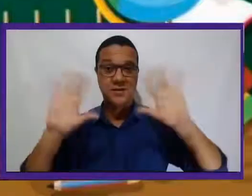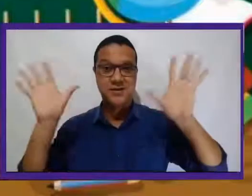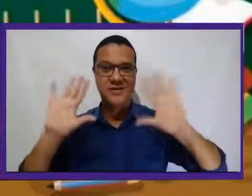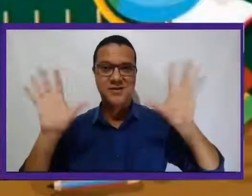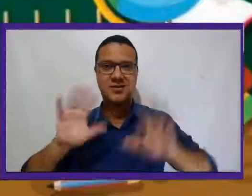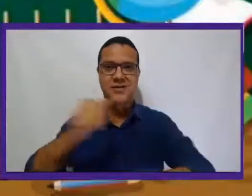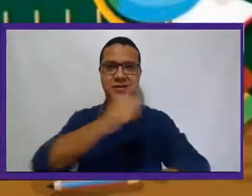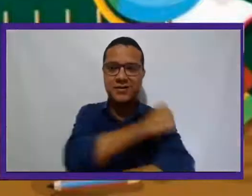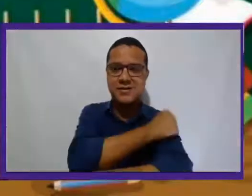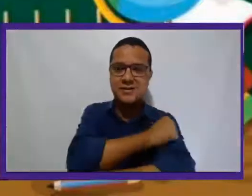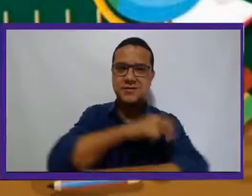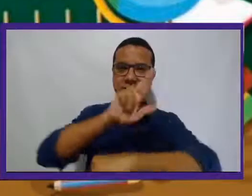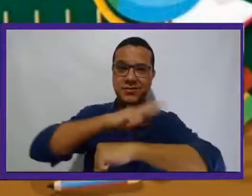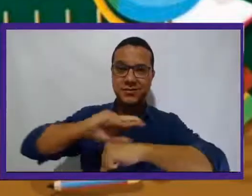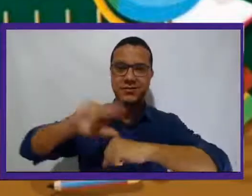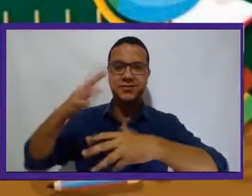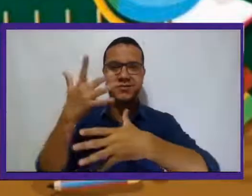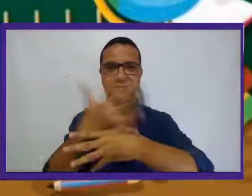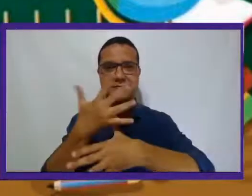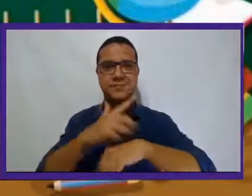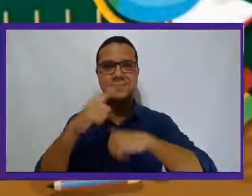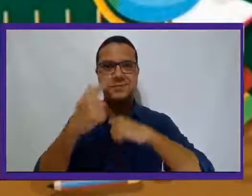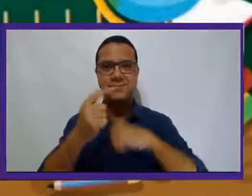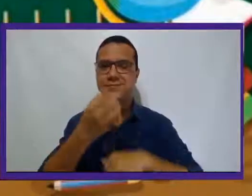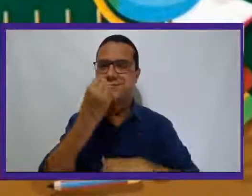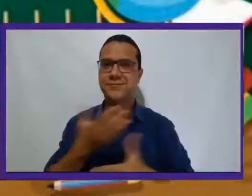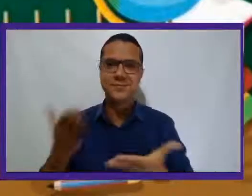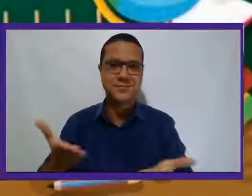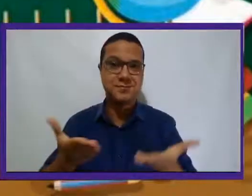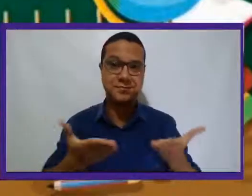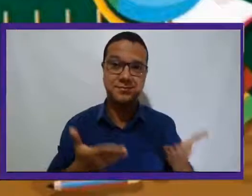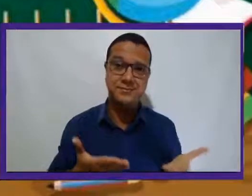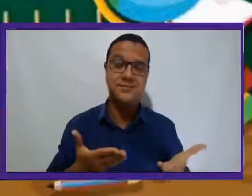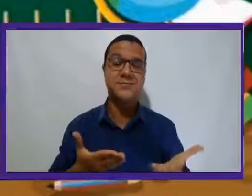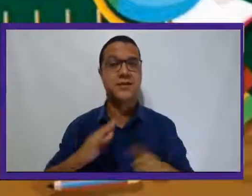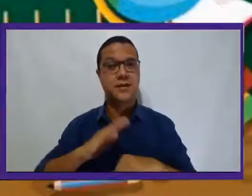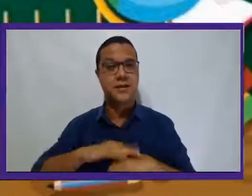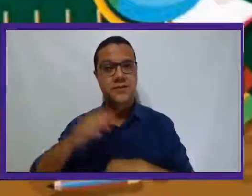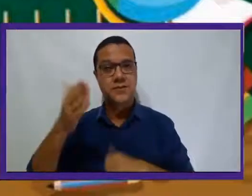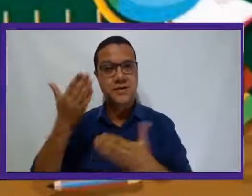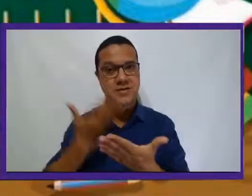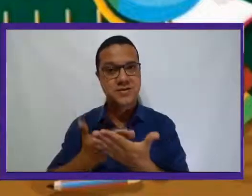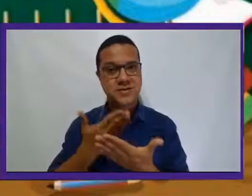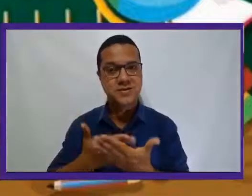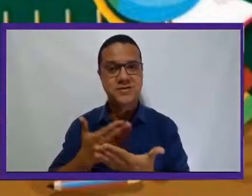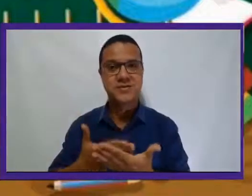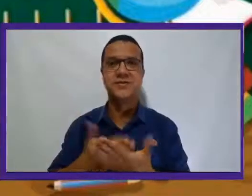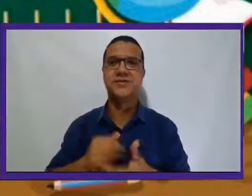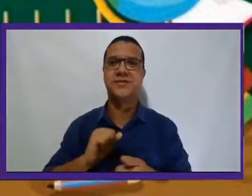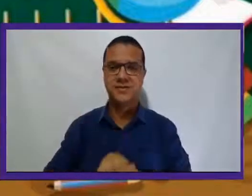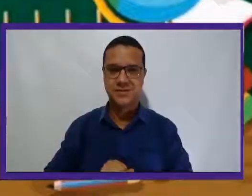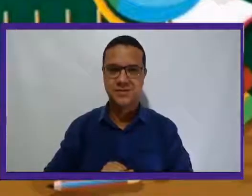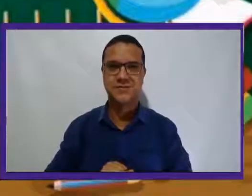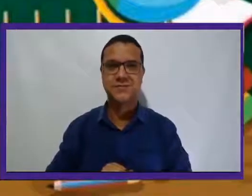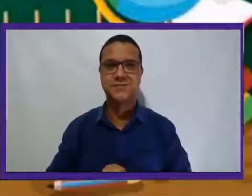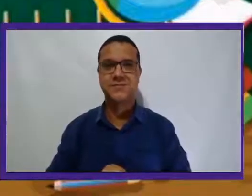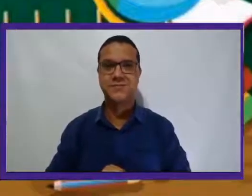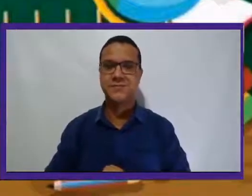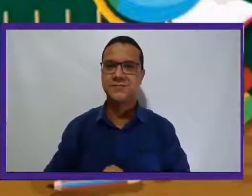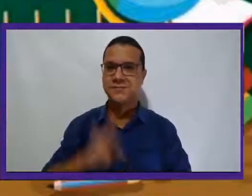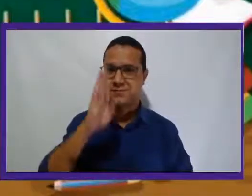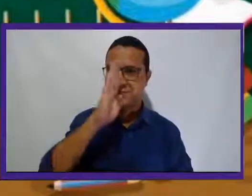Olá Alunos e alunas da Rede Municipal de Goiânia Sejam muito bem-vindos a mais uma aula Com transmissão